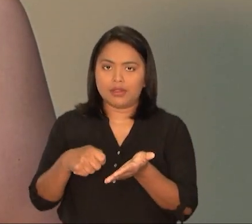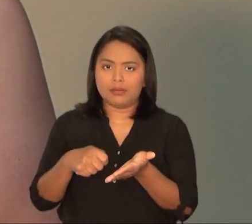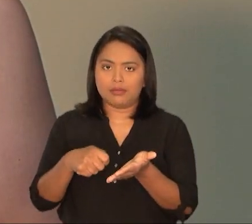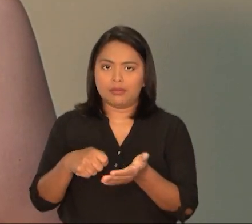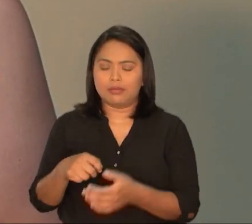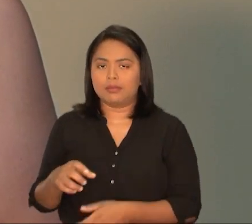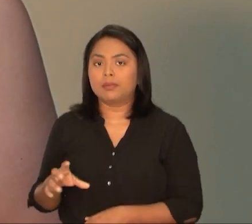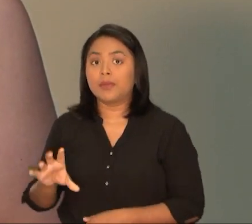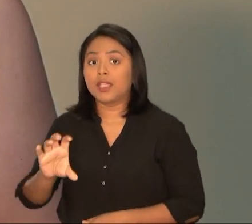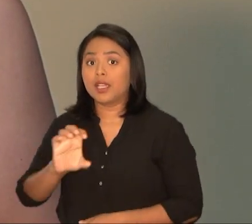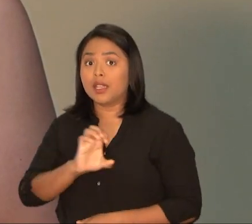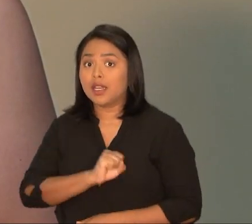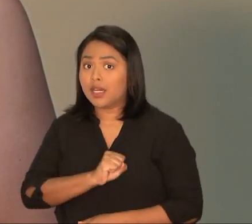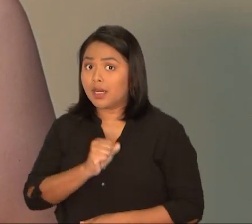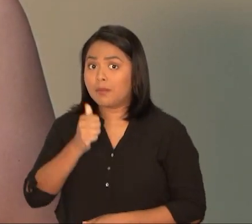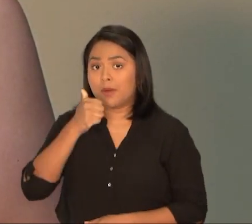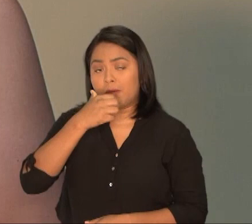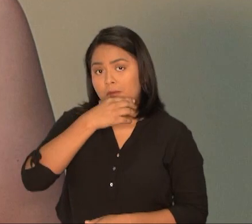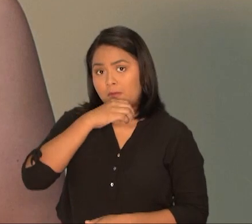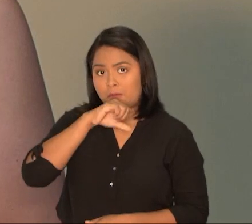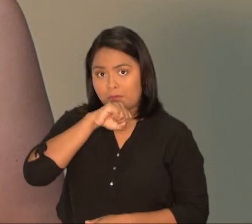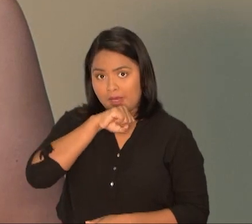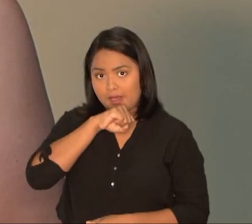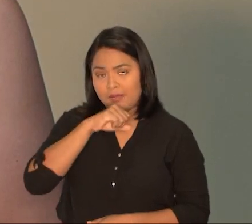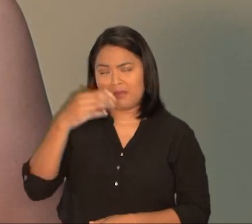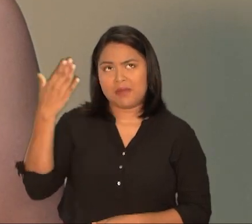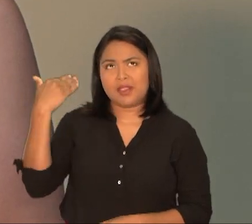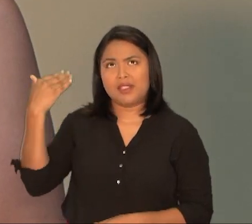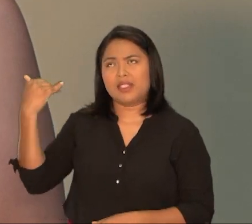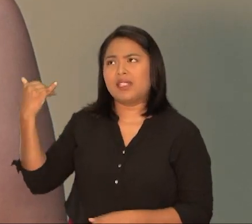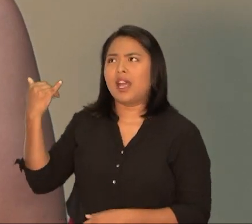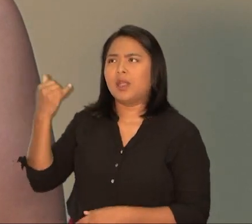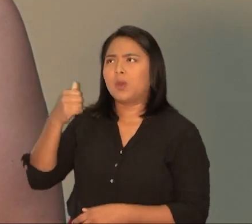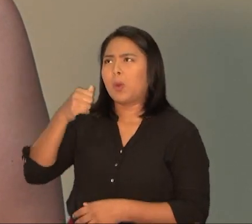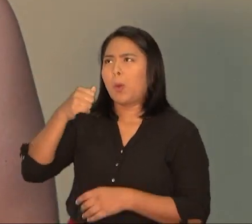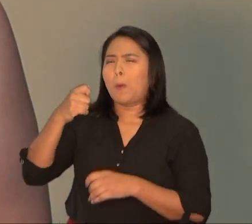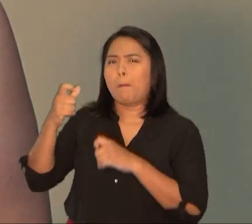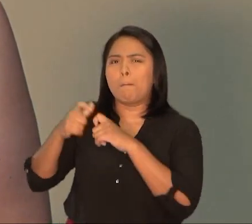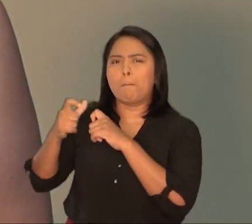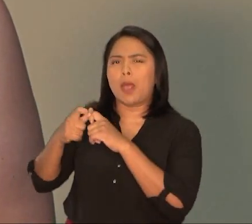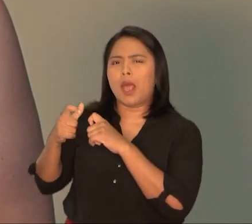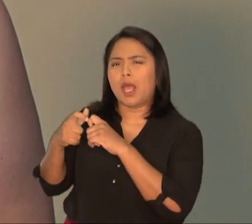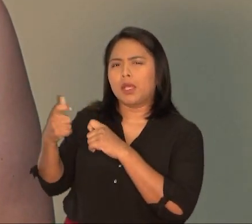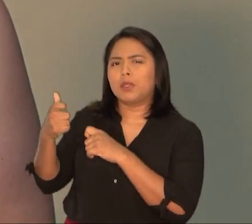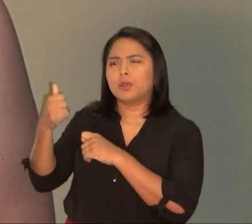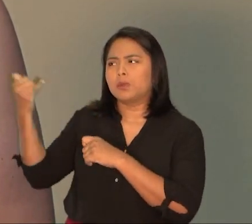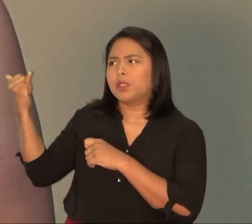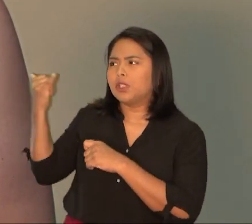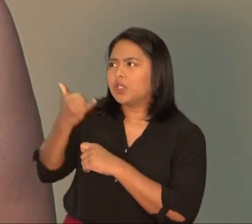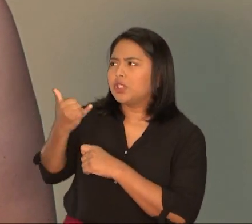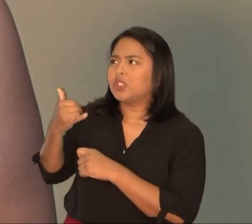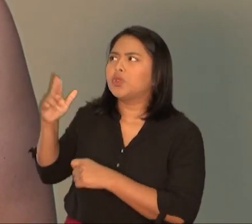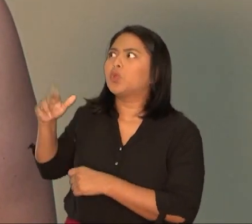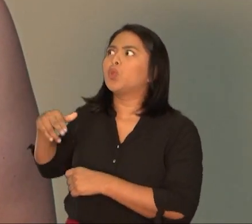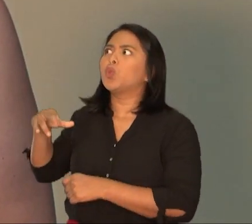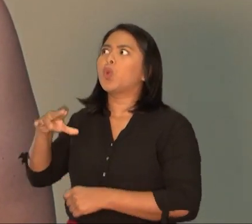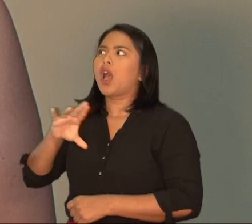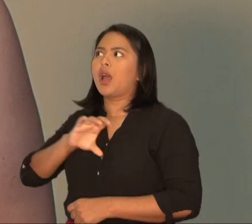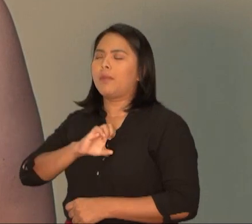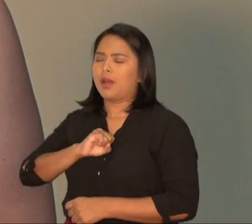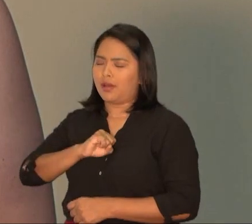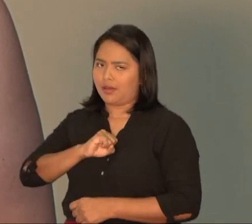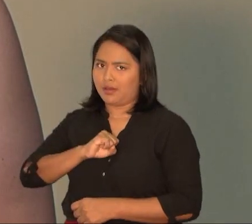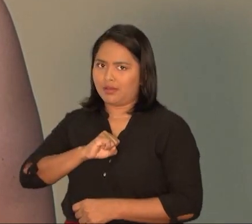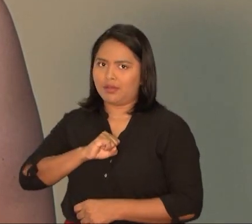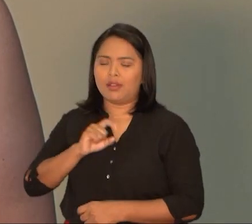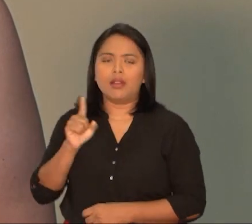contrário do que o médico me disse há 20 anos atrás, que ele não ia ser capaz de desenvolver afeto. O Vitor sabe